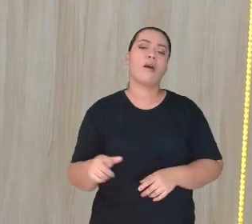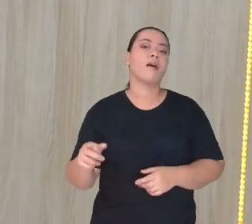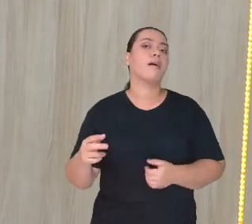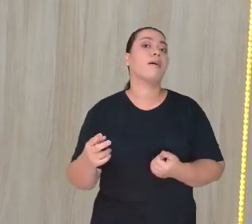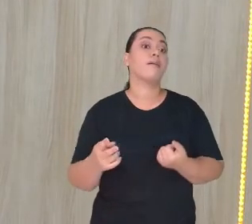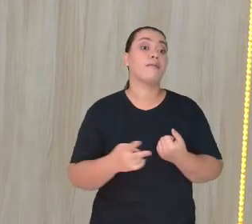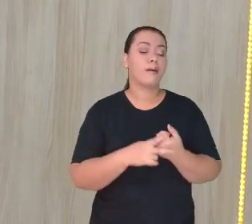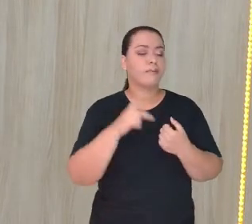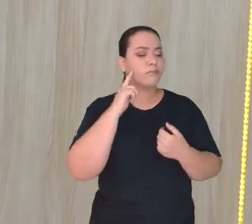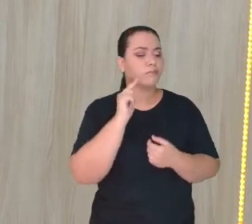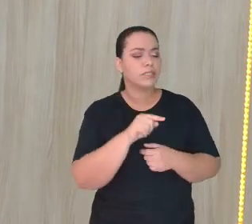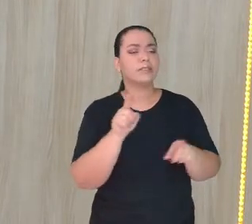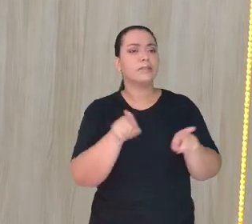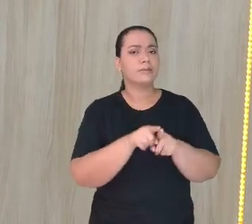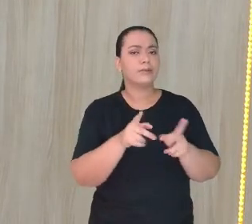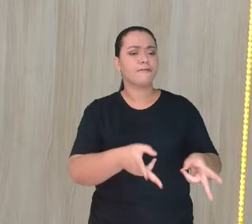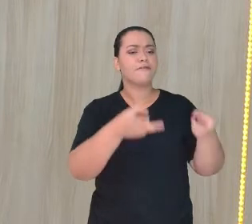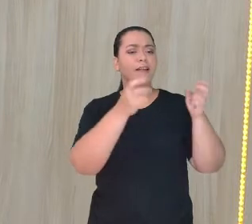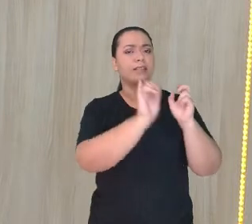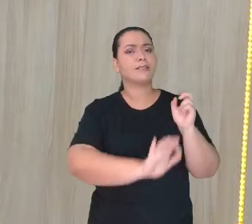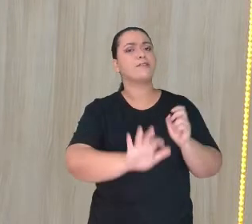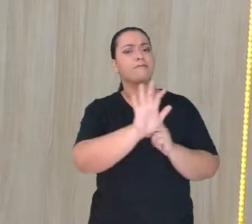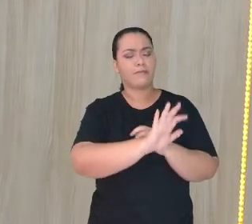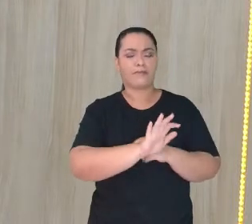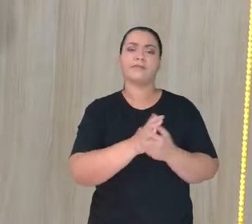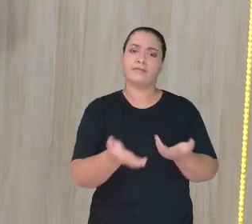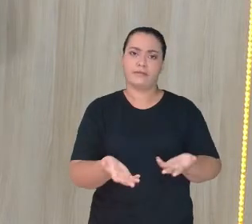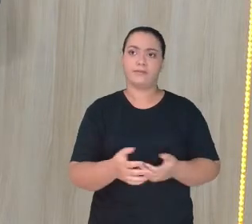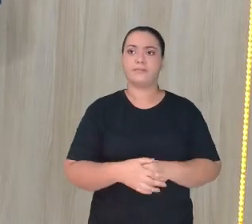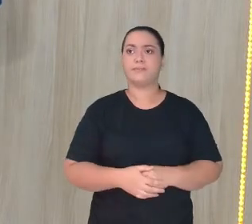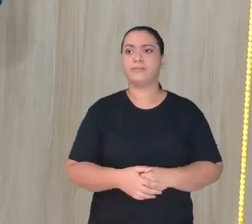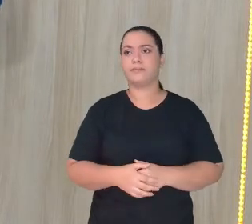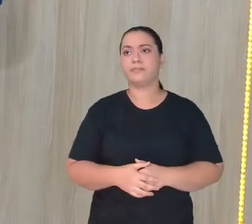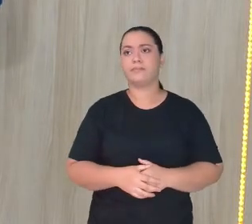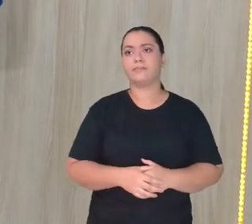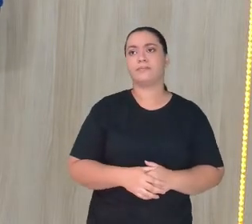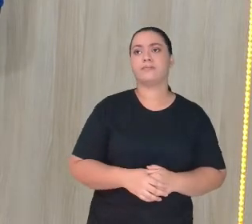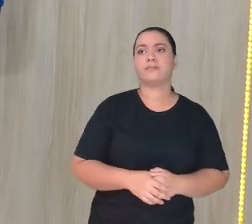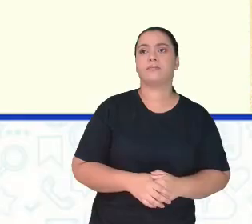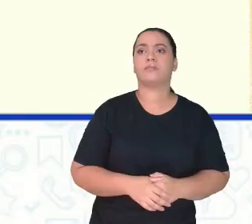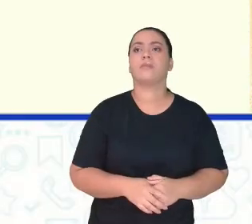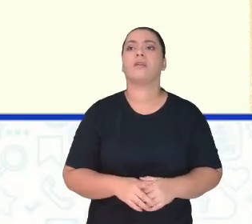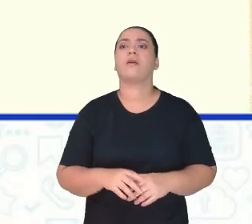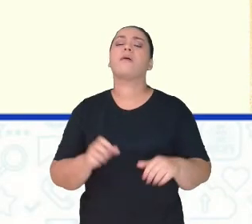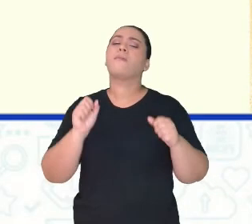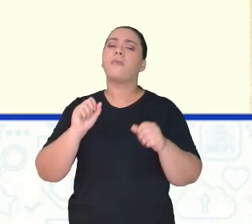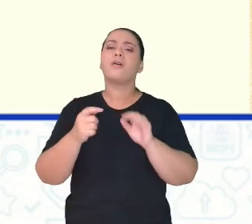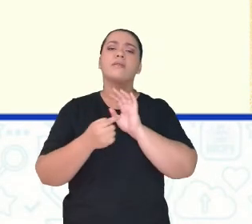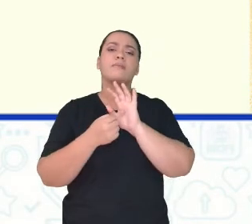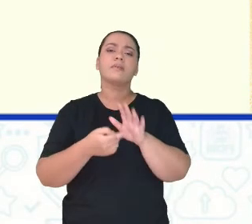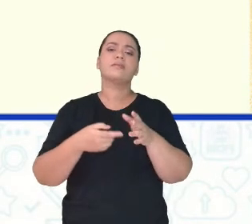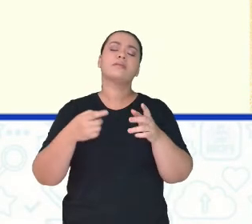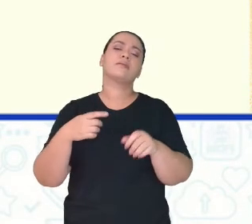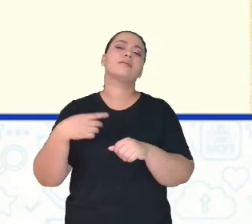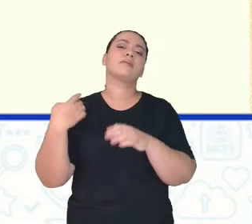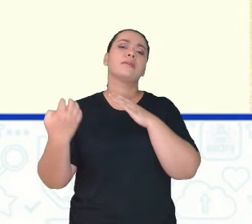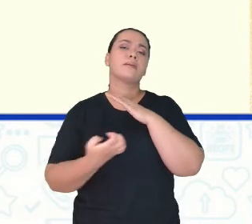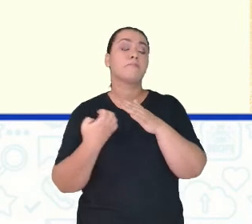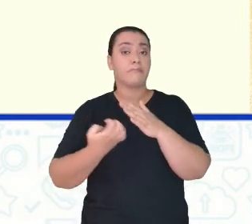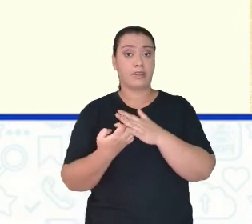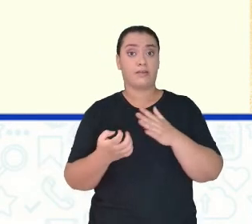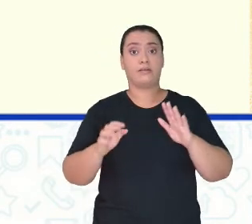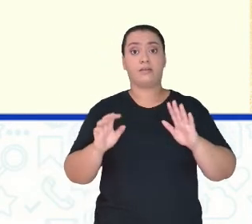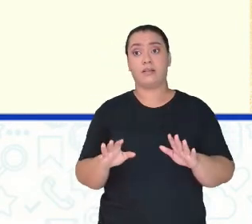Então, ela pode ser usada para chamar mesmo. A apresentação sobre a empresa, e nesse caso,